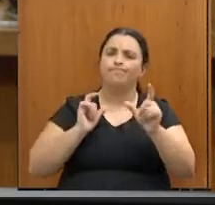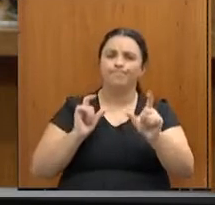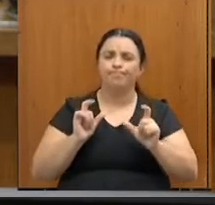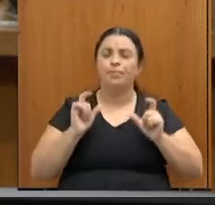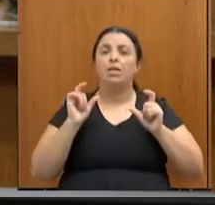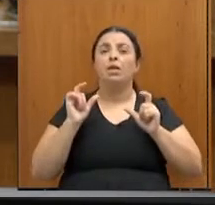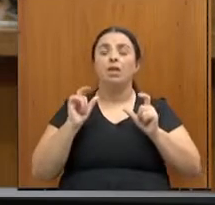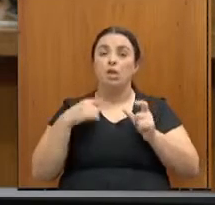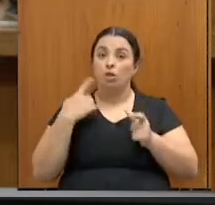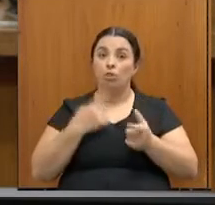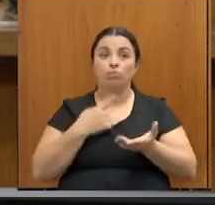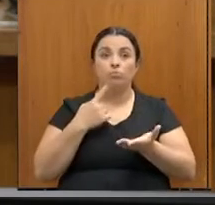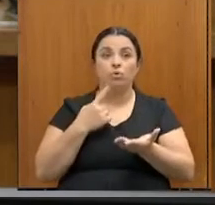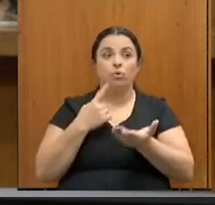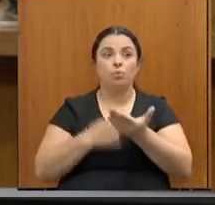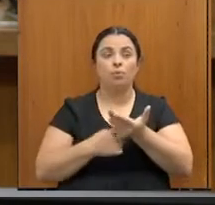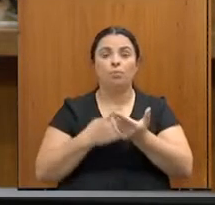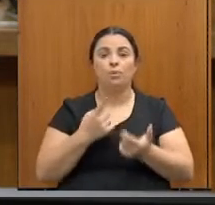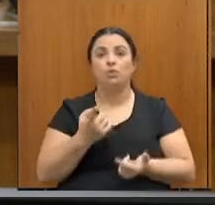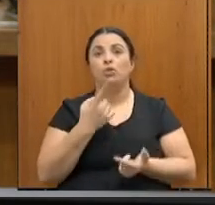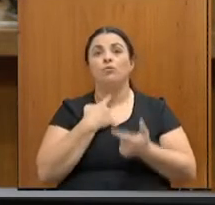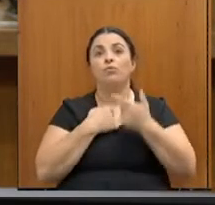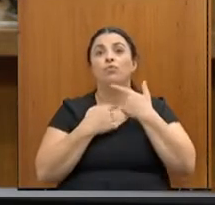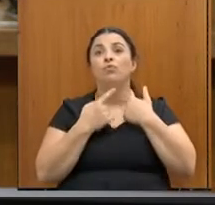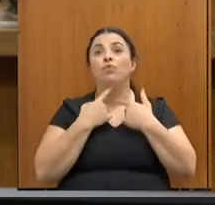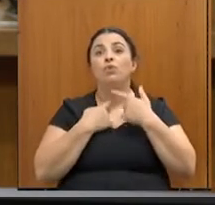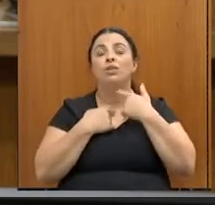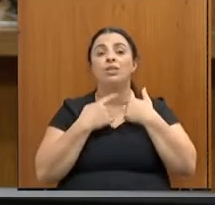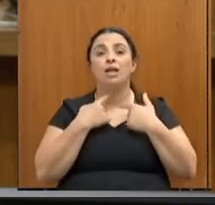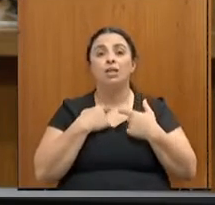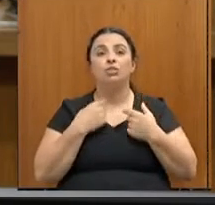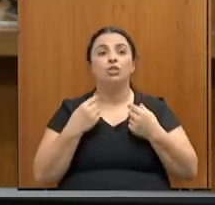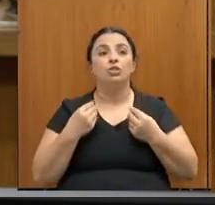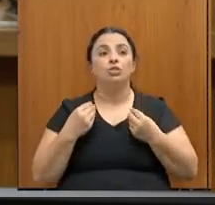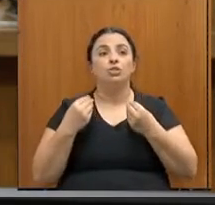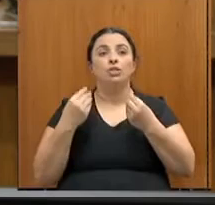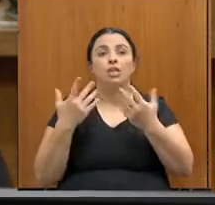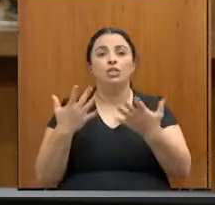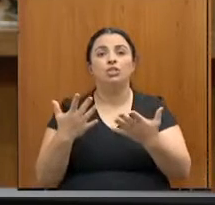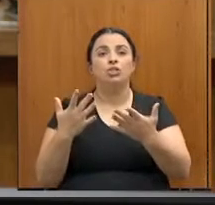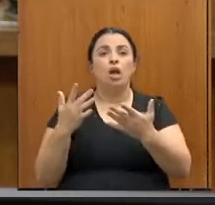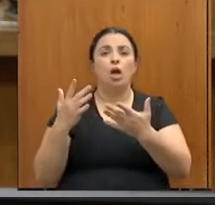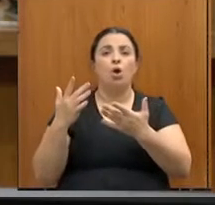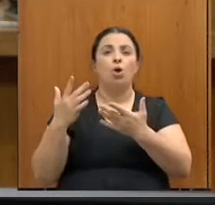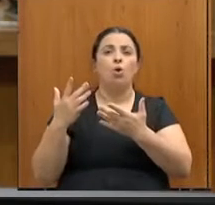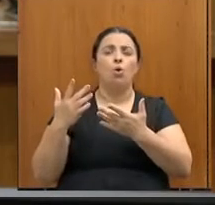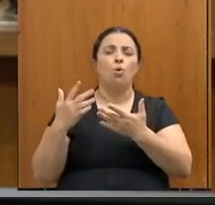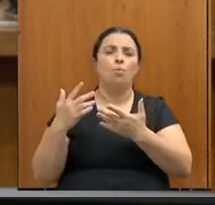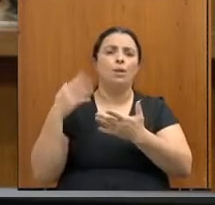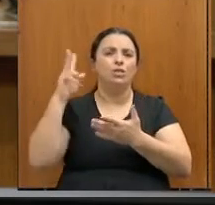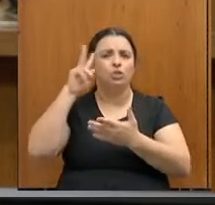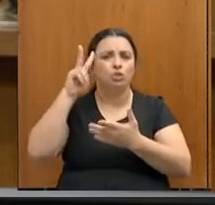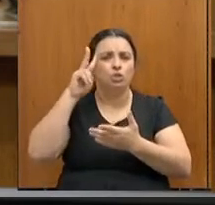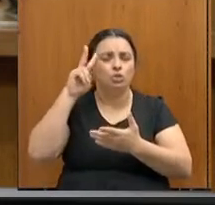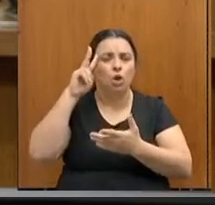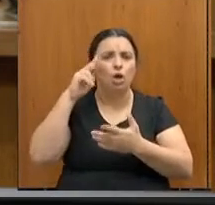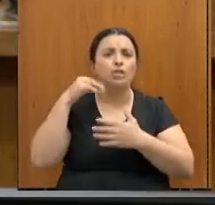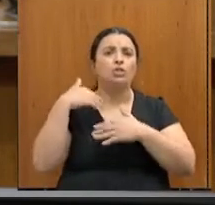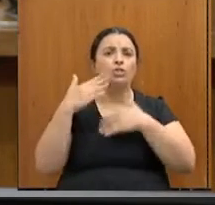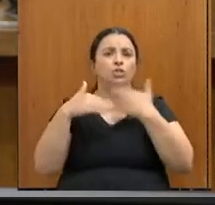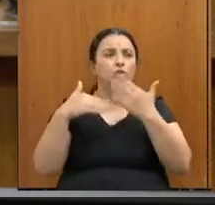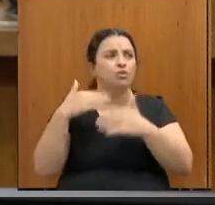compromisso é a vontade de deixar um legado de transformação e de